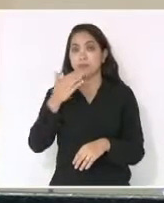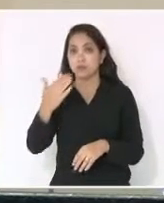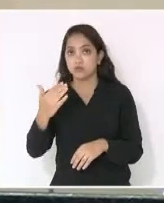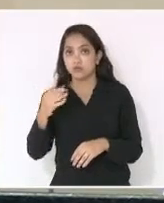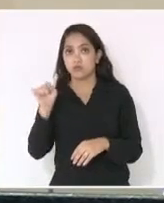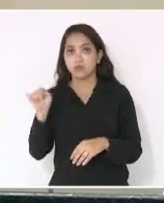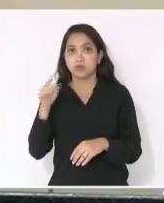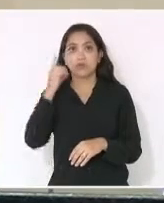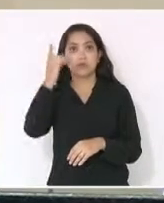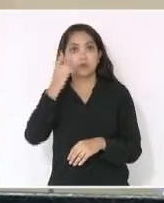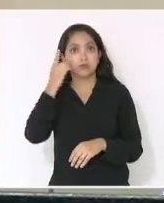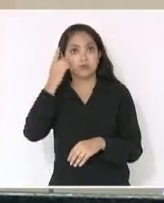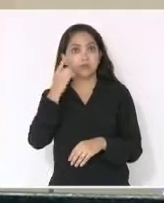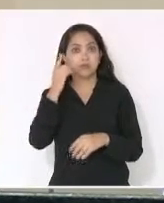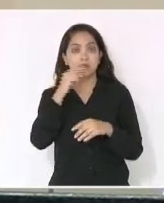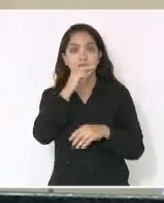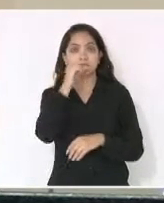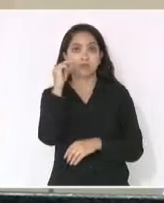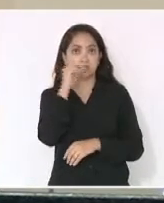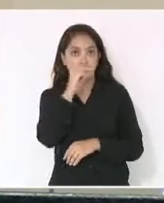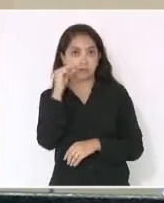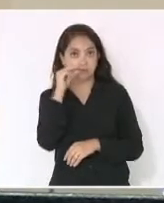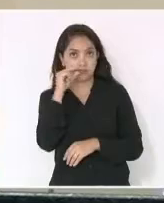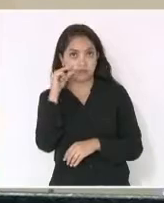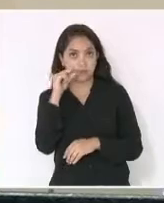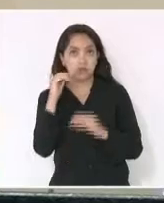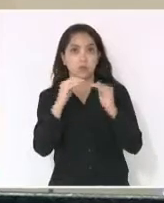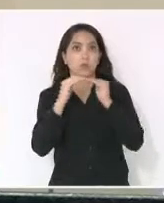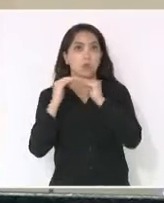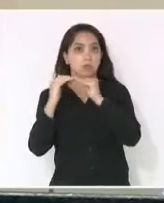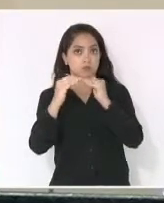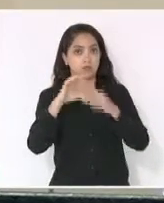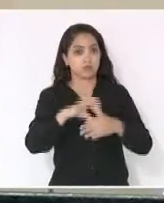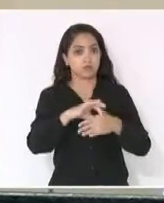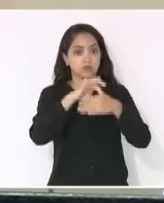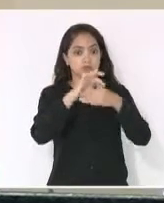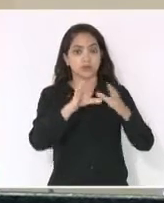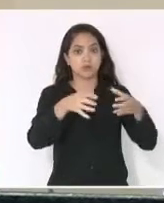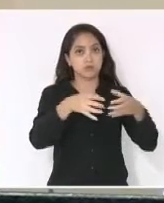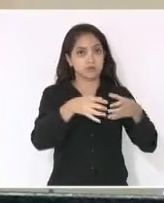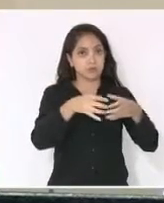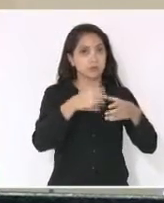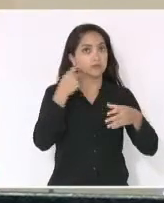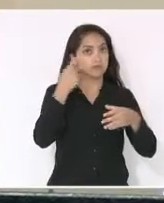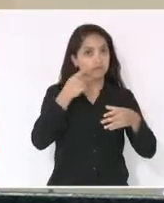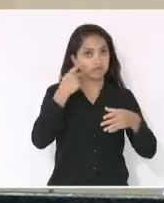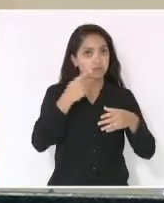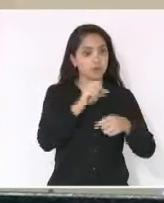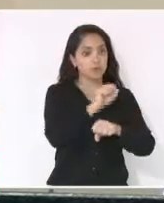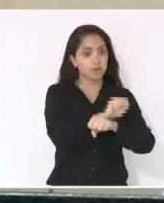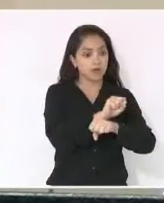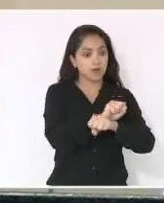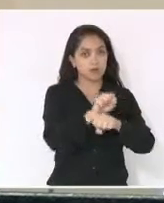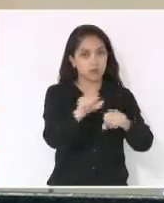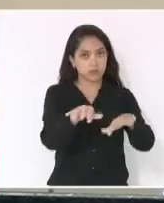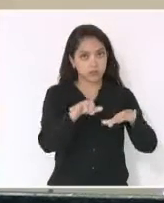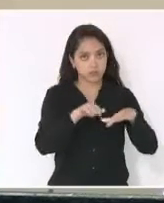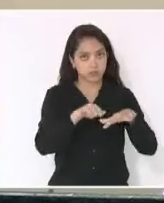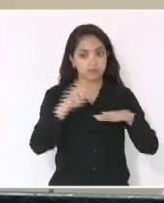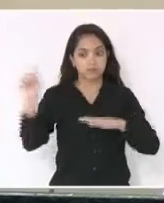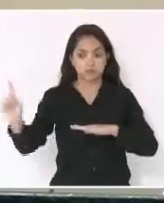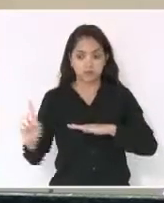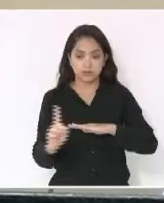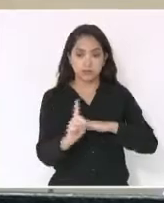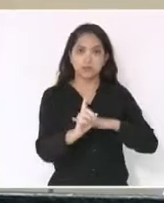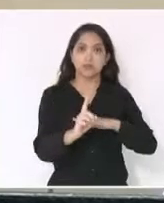senhor deputado dirceu dresch com a que essência dos líderes dos partidos suspendeu a sessão a fim de que o senhor